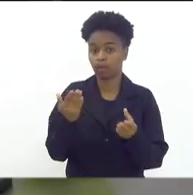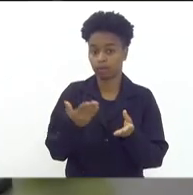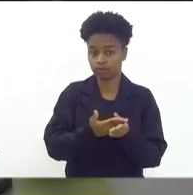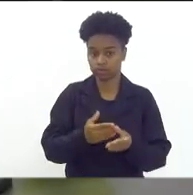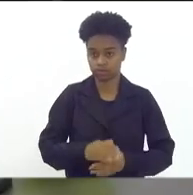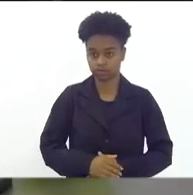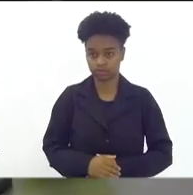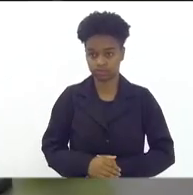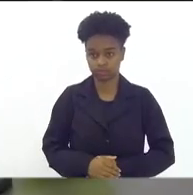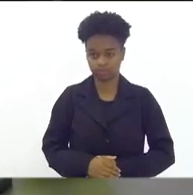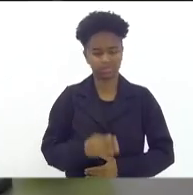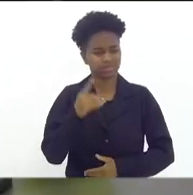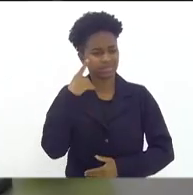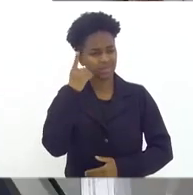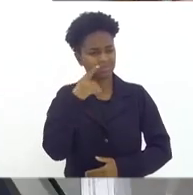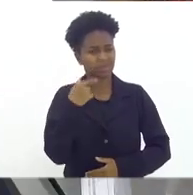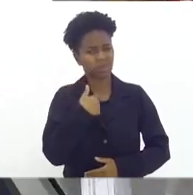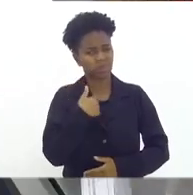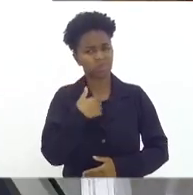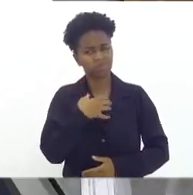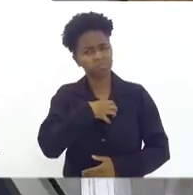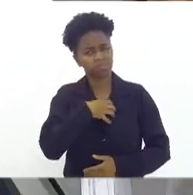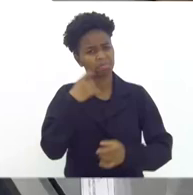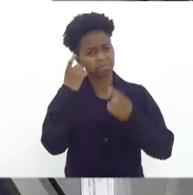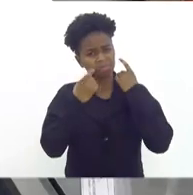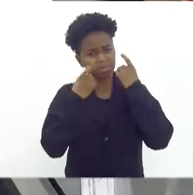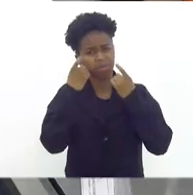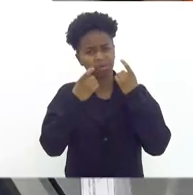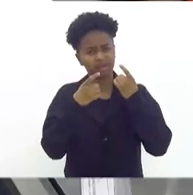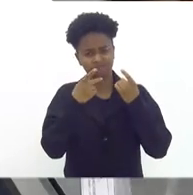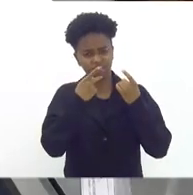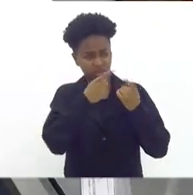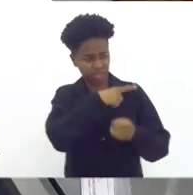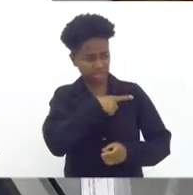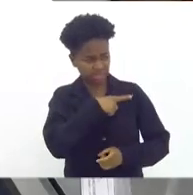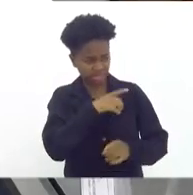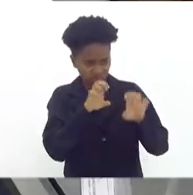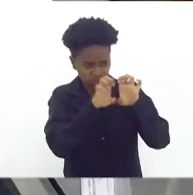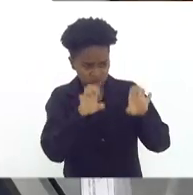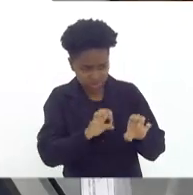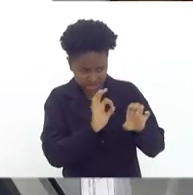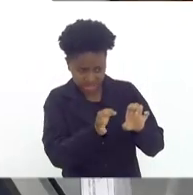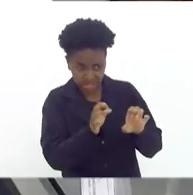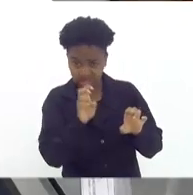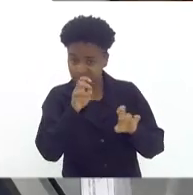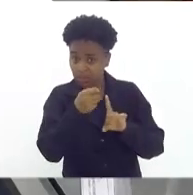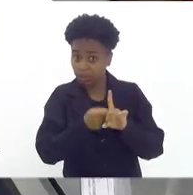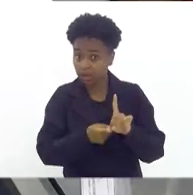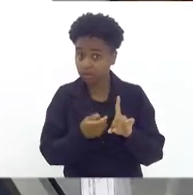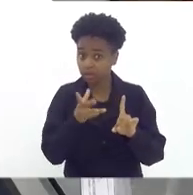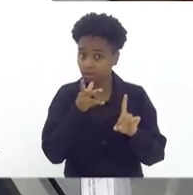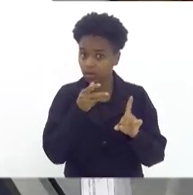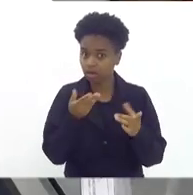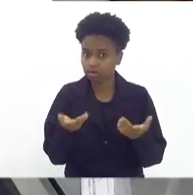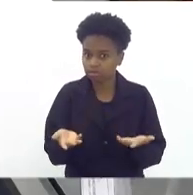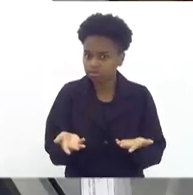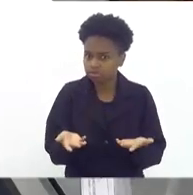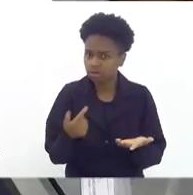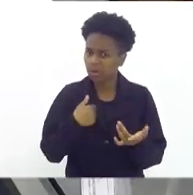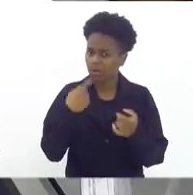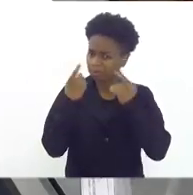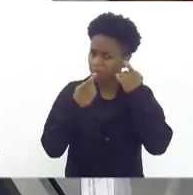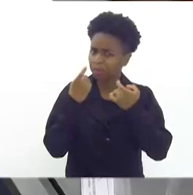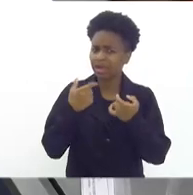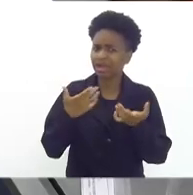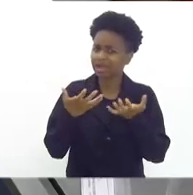deputados eu tô preocupado que ele falou que montou uma estrutura né E tem cinco meses eu queria saber qual é o